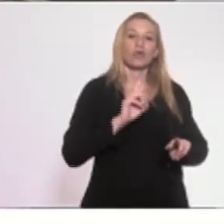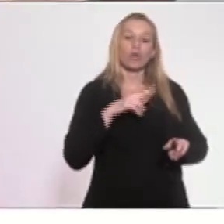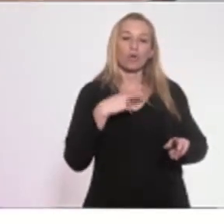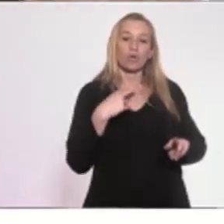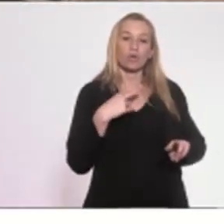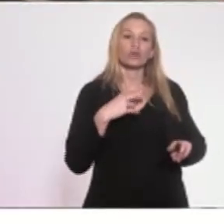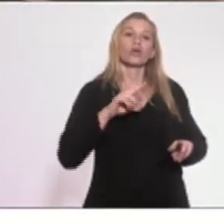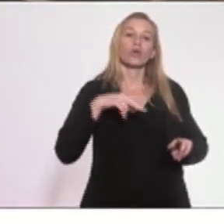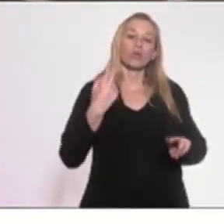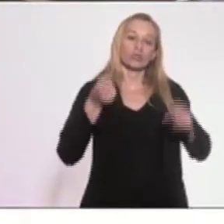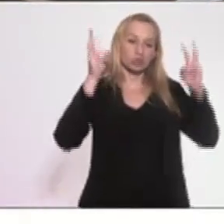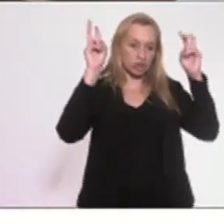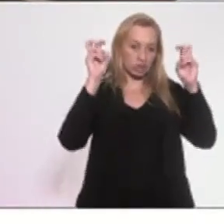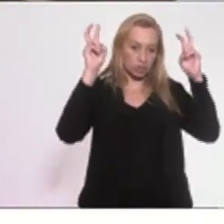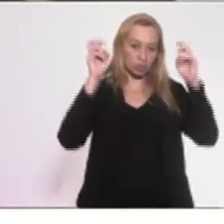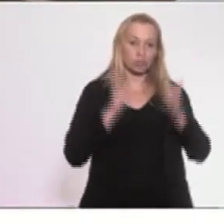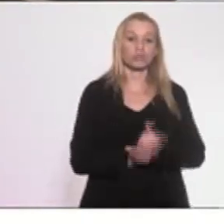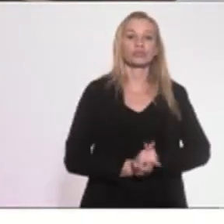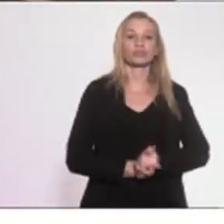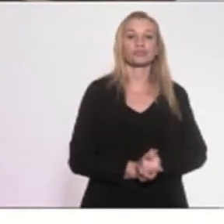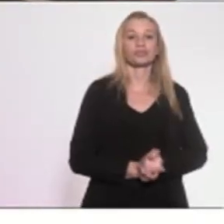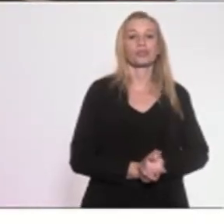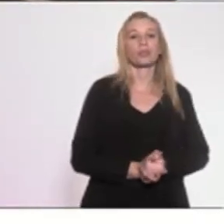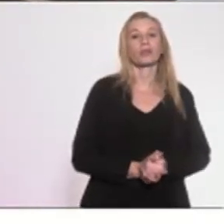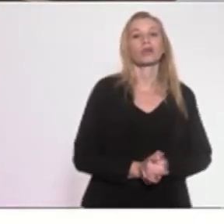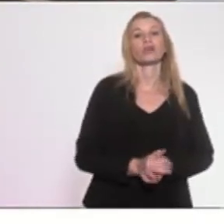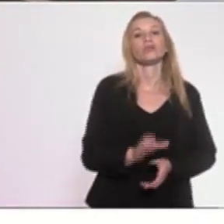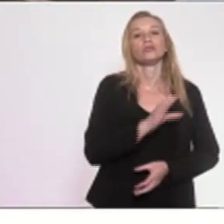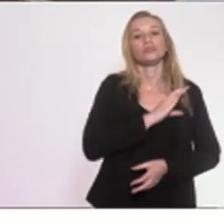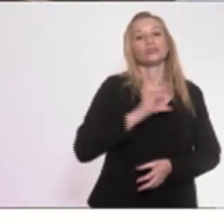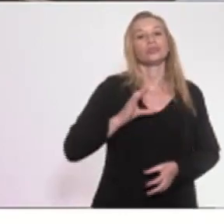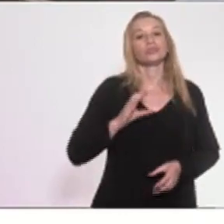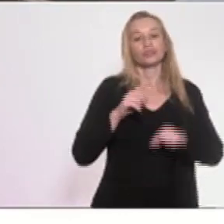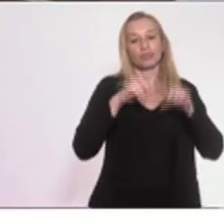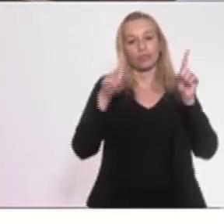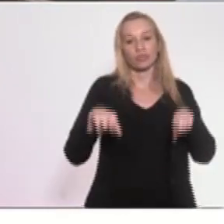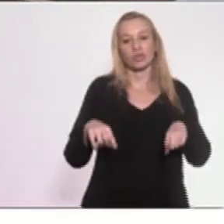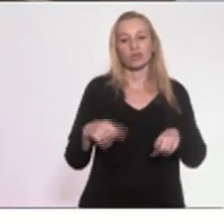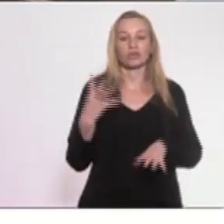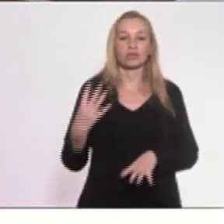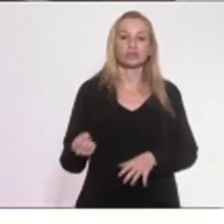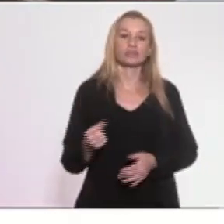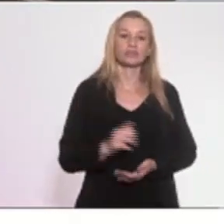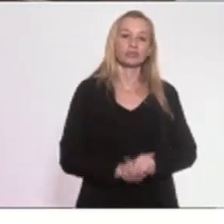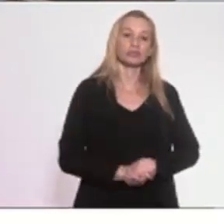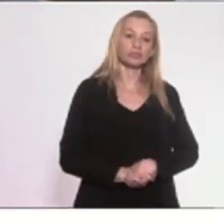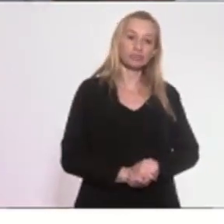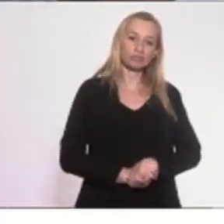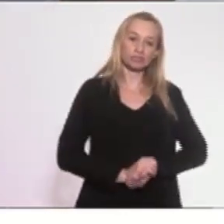da outras providências. Parecer da Comissão de Servidores é favorável.